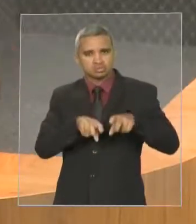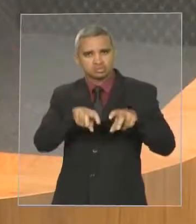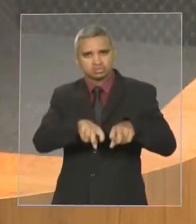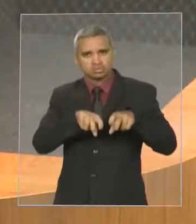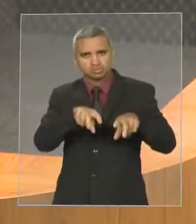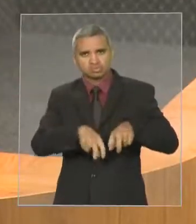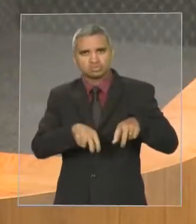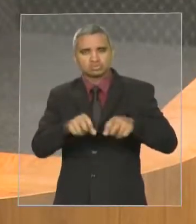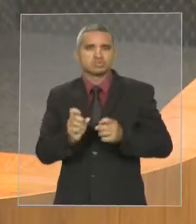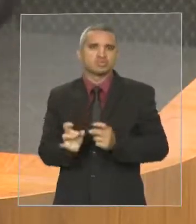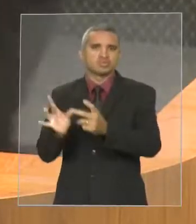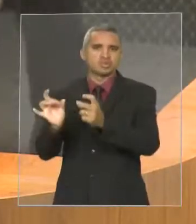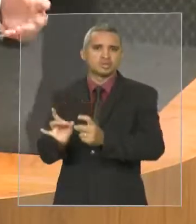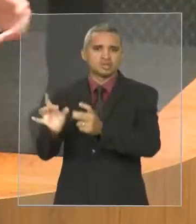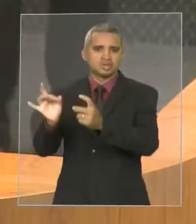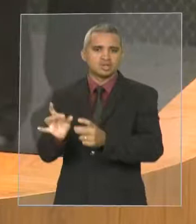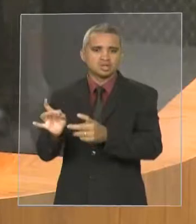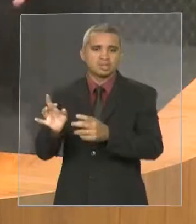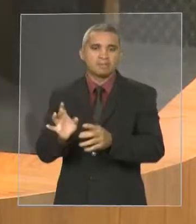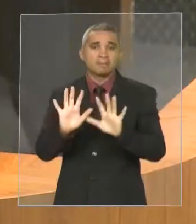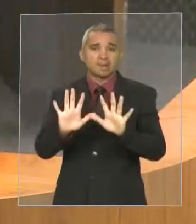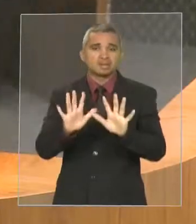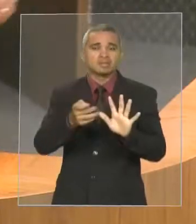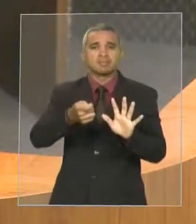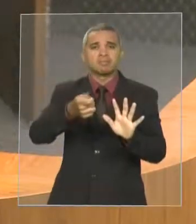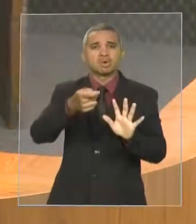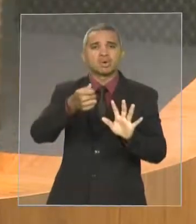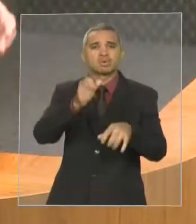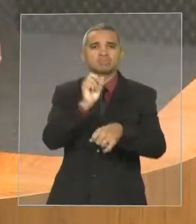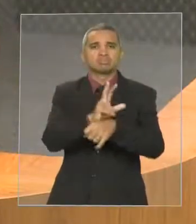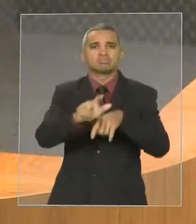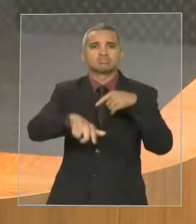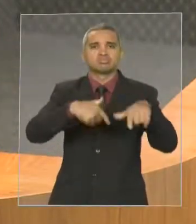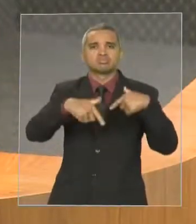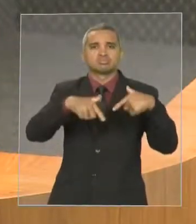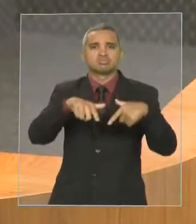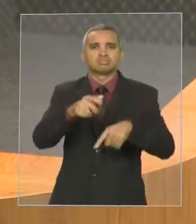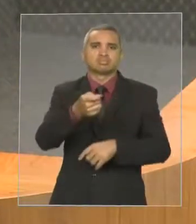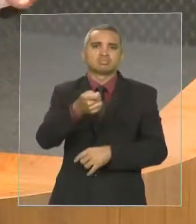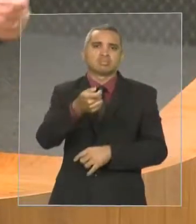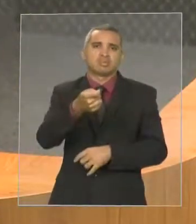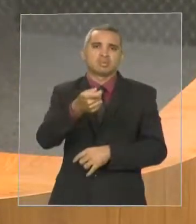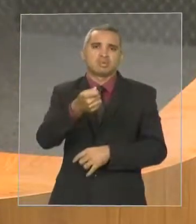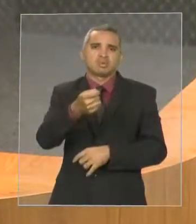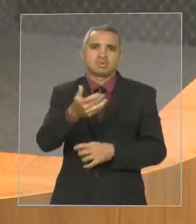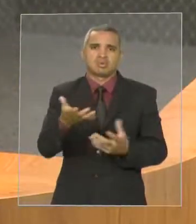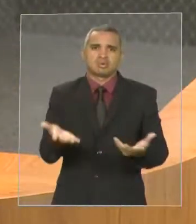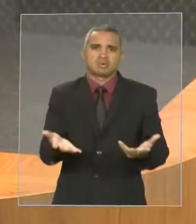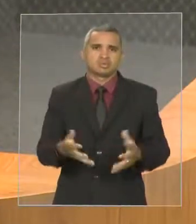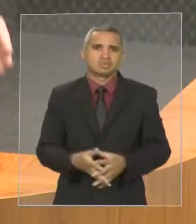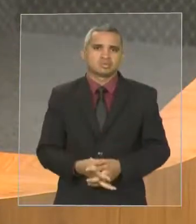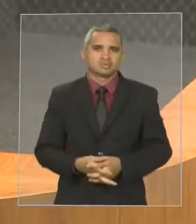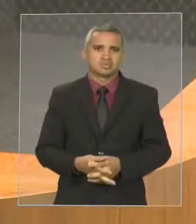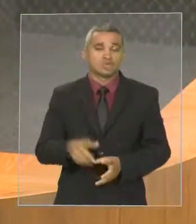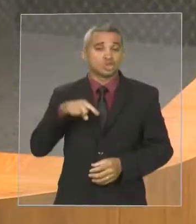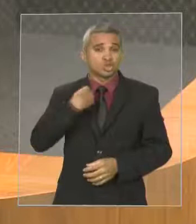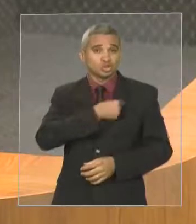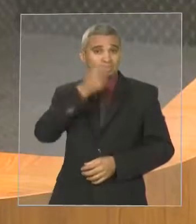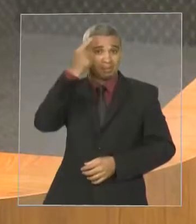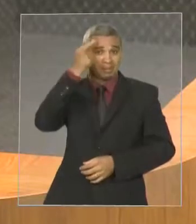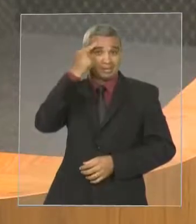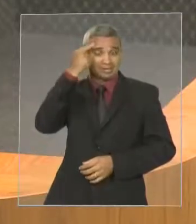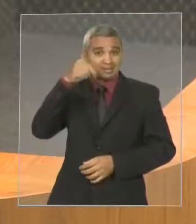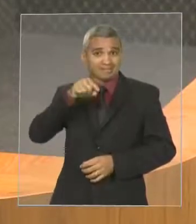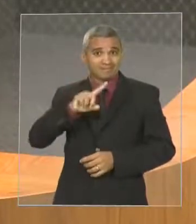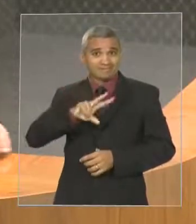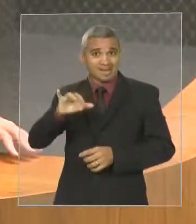foram gerados. A cadeia produtiva que se esperava para vir depois da Alcoa, com as indústrias de transformação de alumínio, não aconteceram.